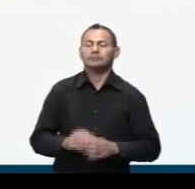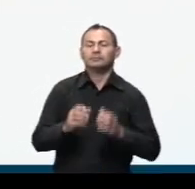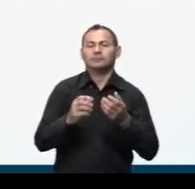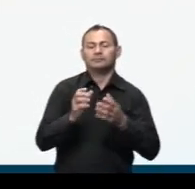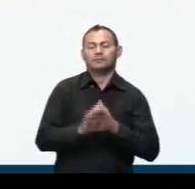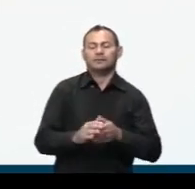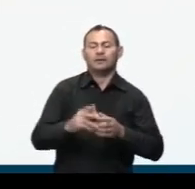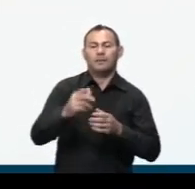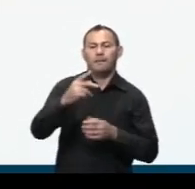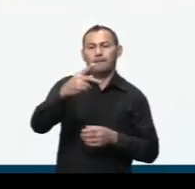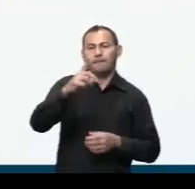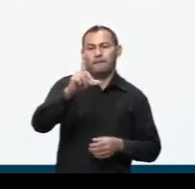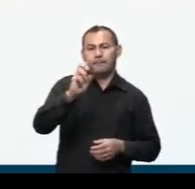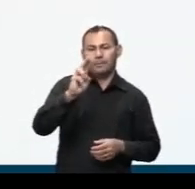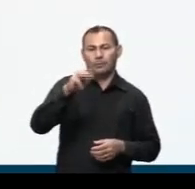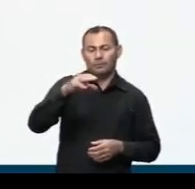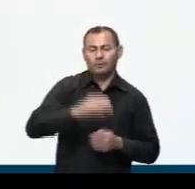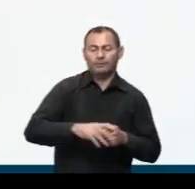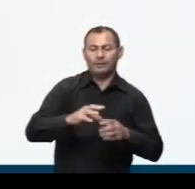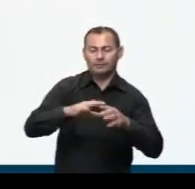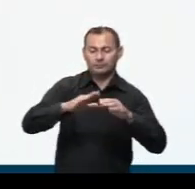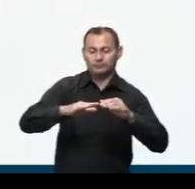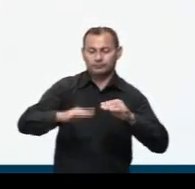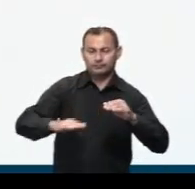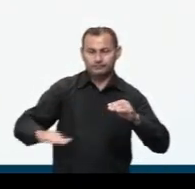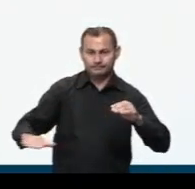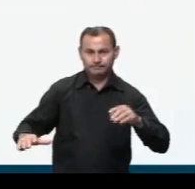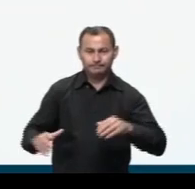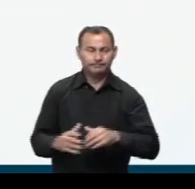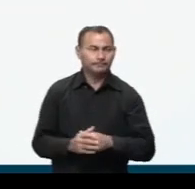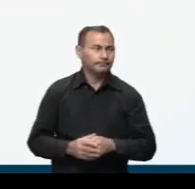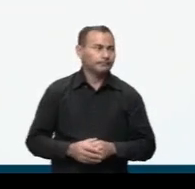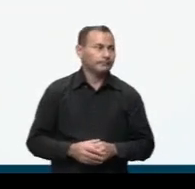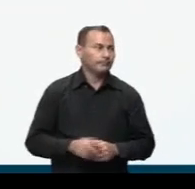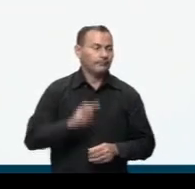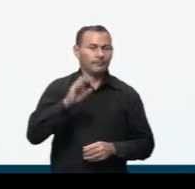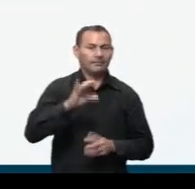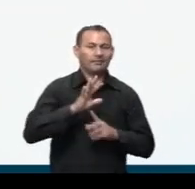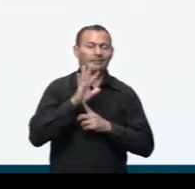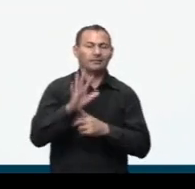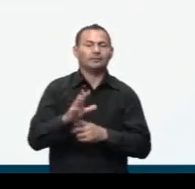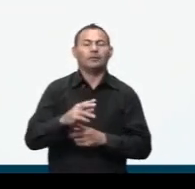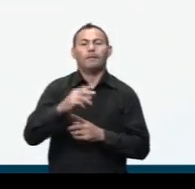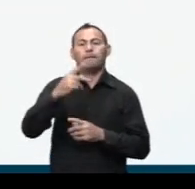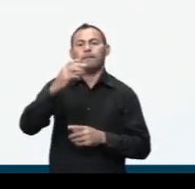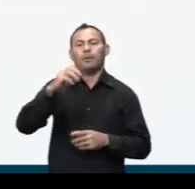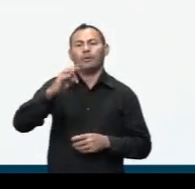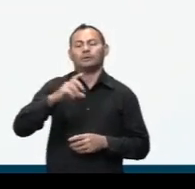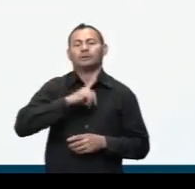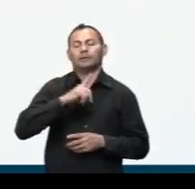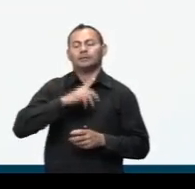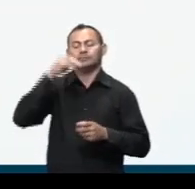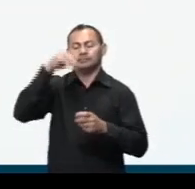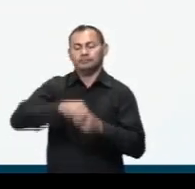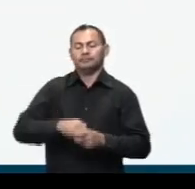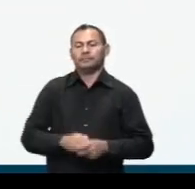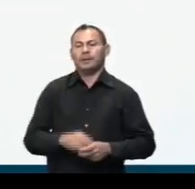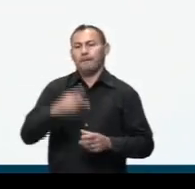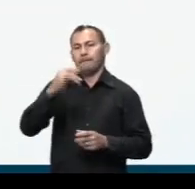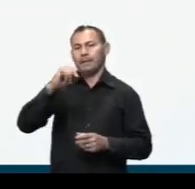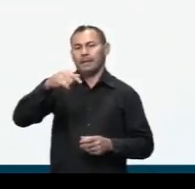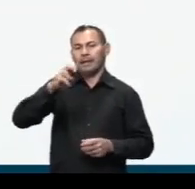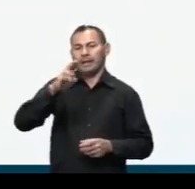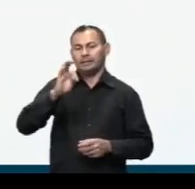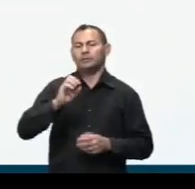bate o prumo de centro, ele vai descer aqui e ele vai indicar o ponto onde a gente tem que cravar o